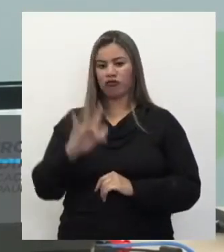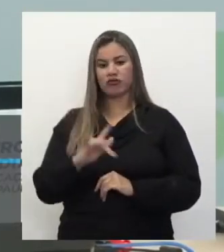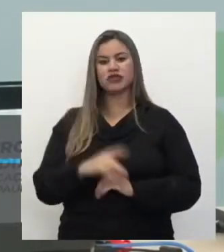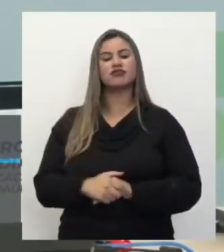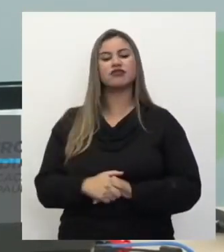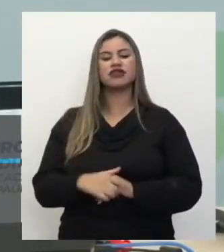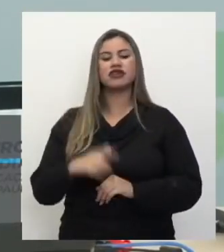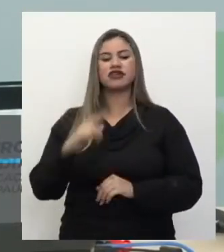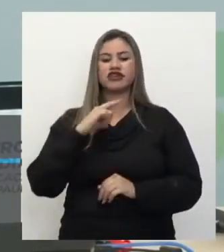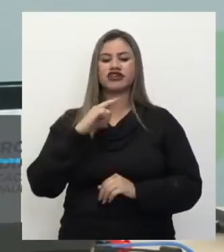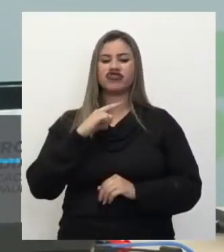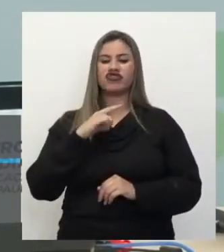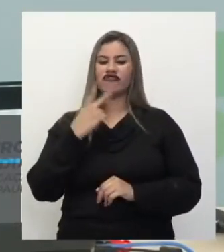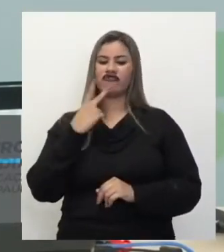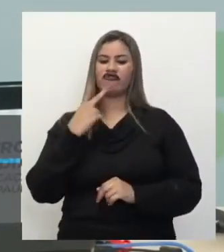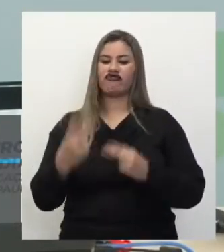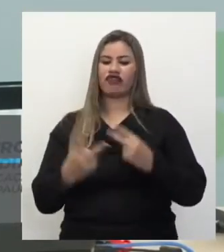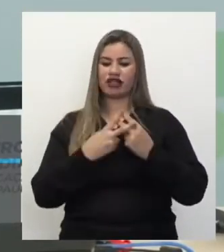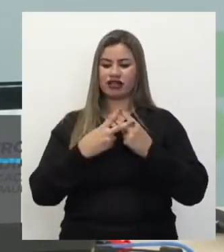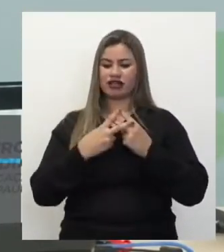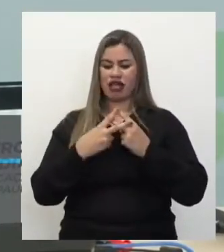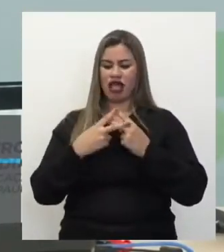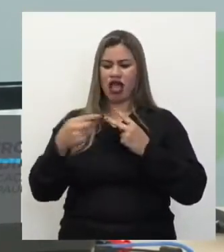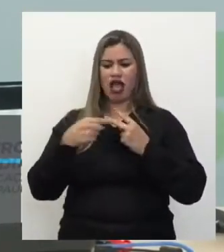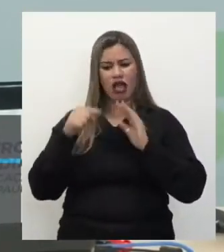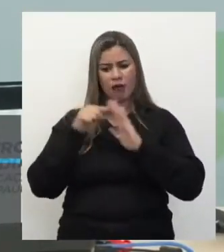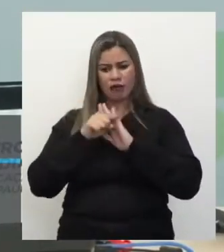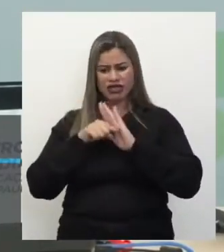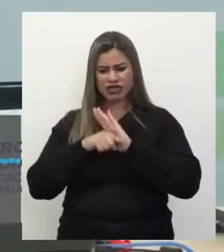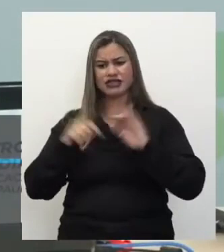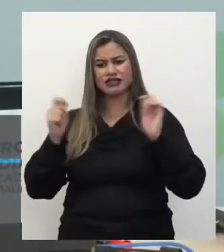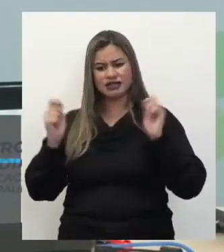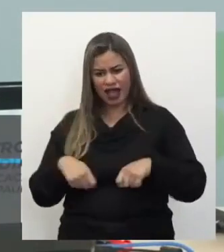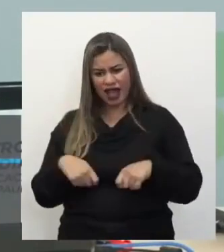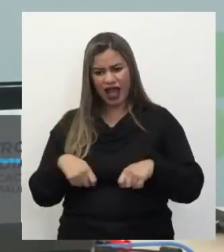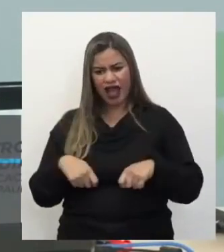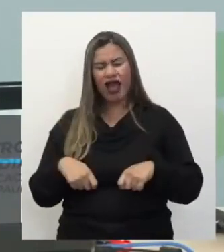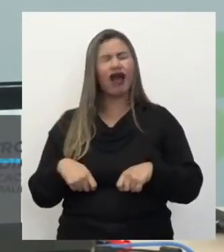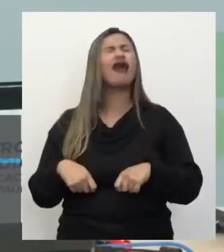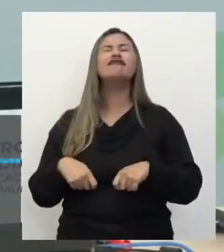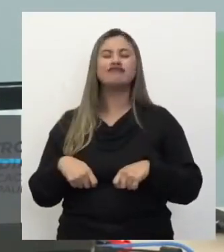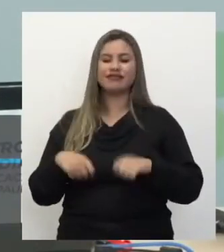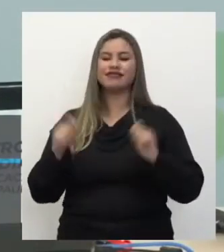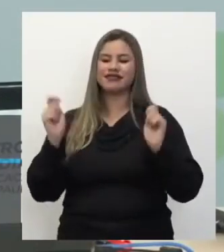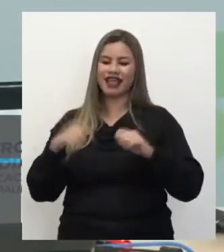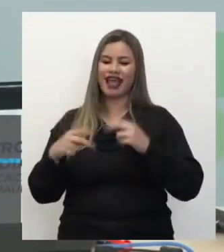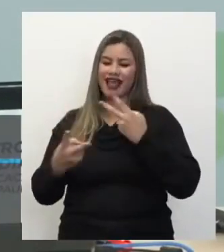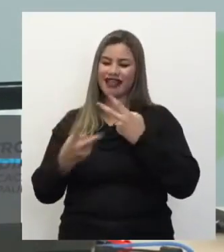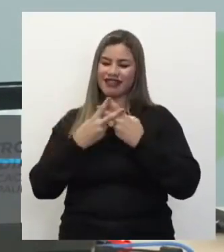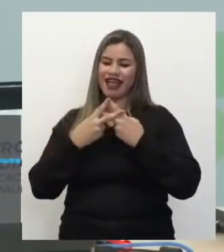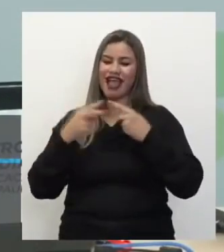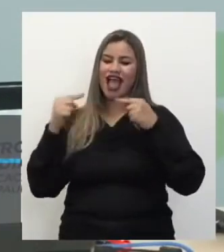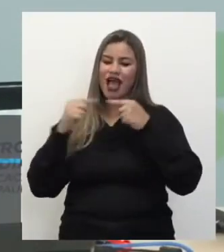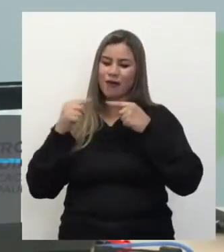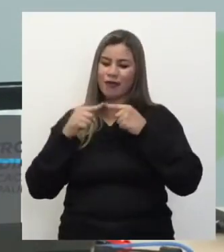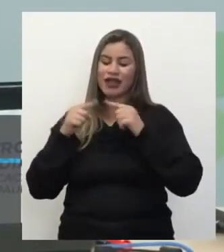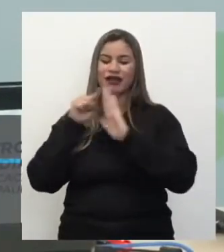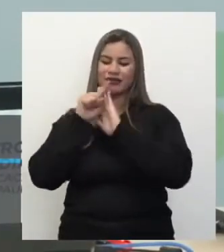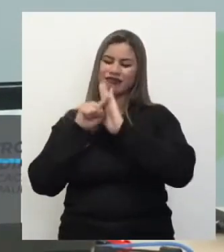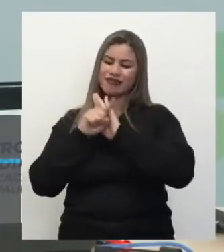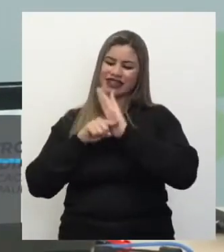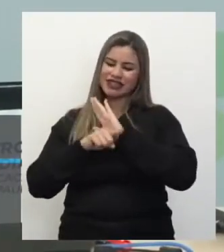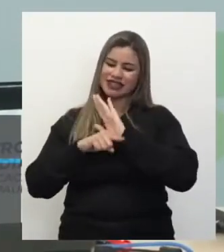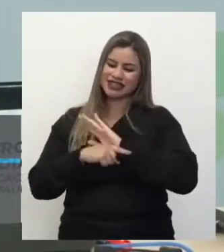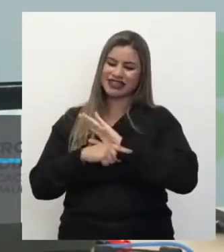gente falando, nem sabia que a hashtag era um método de pesquisa. Pois sim, a hashtag não é para enfeite, ela é um método de pesquisa, e nesse caso